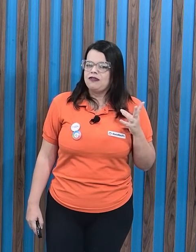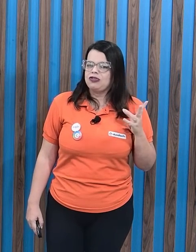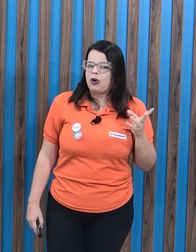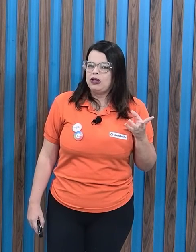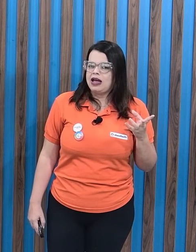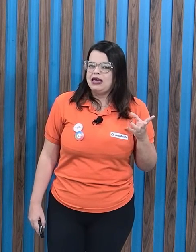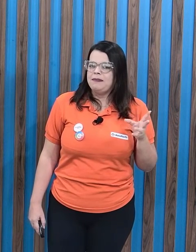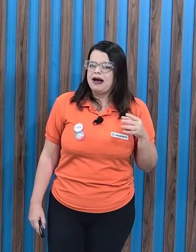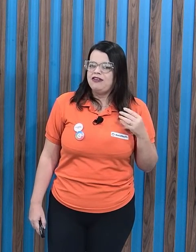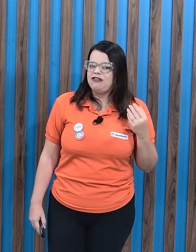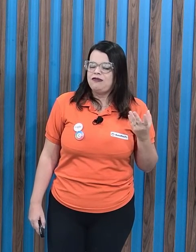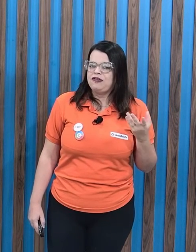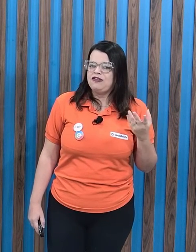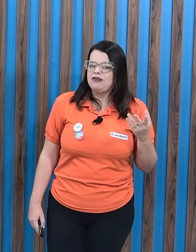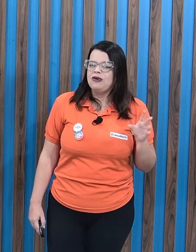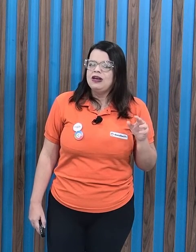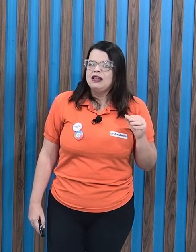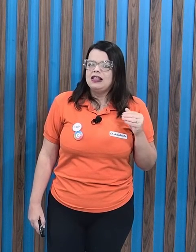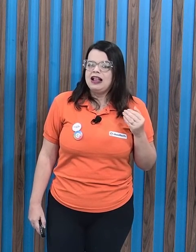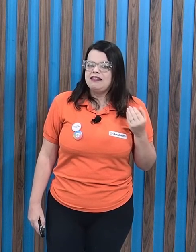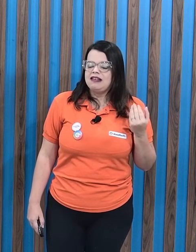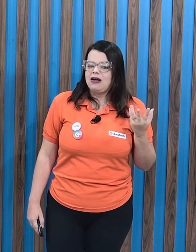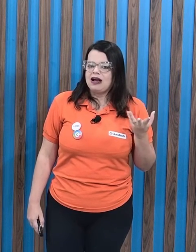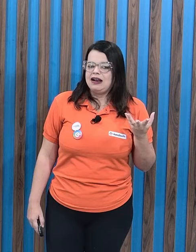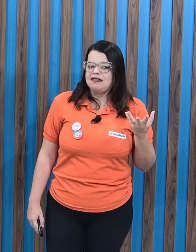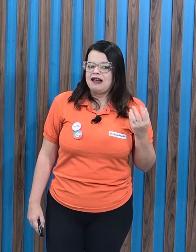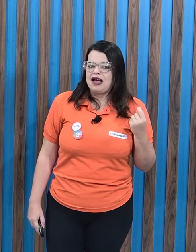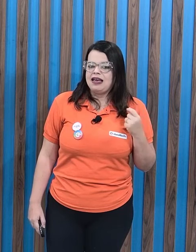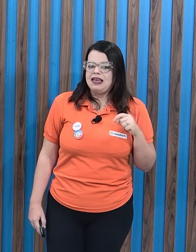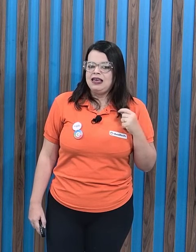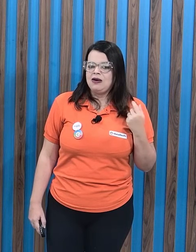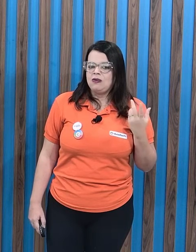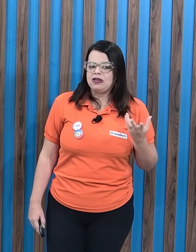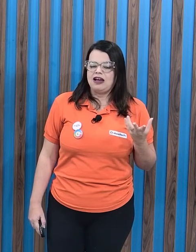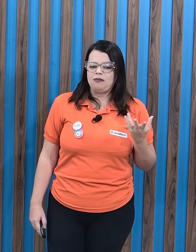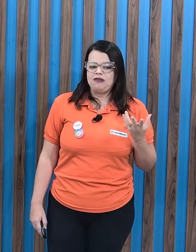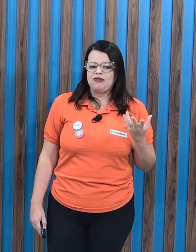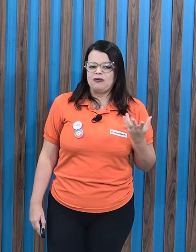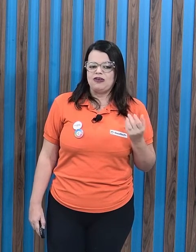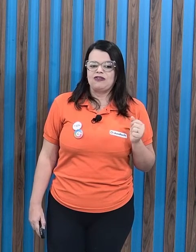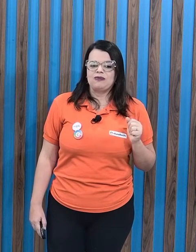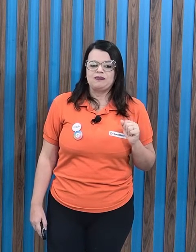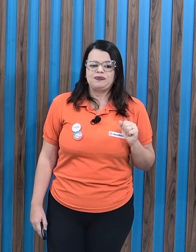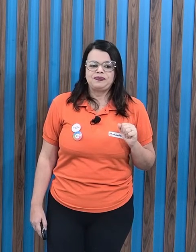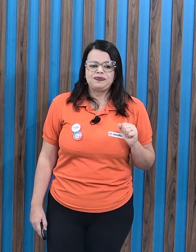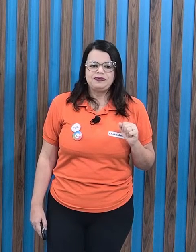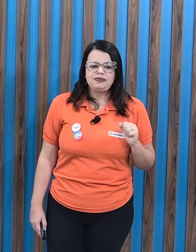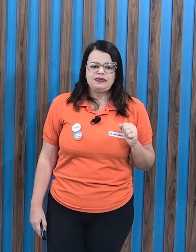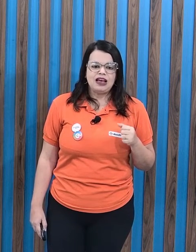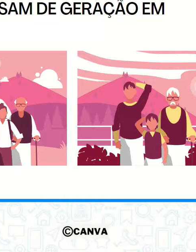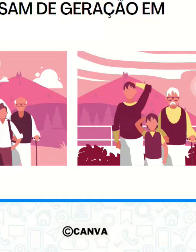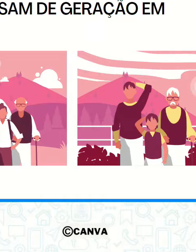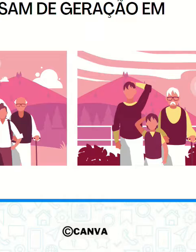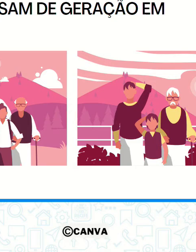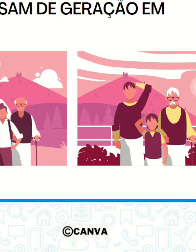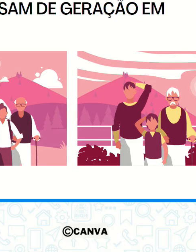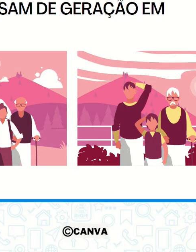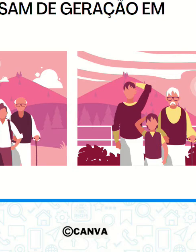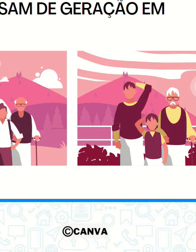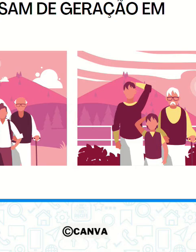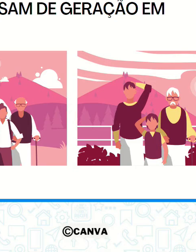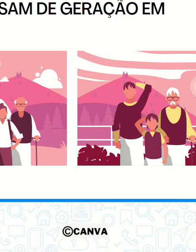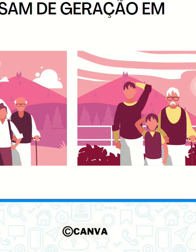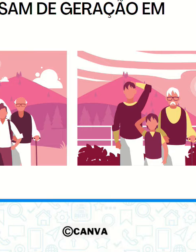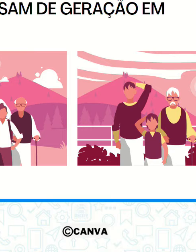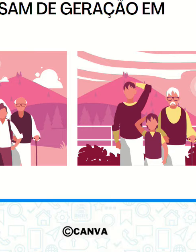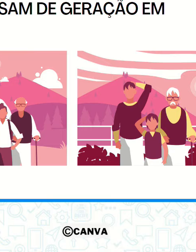porque torna aí mais difícil dele se localizar e encontrar as pessoas. As cantigas